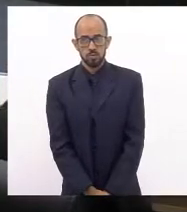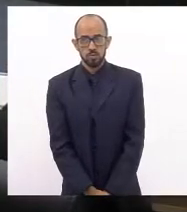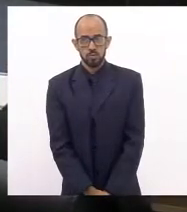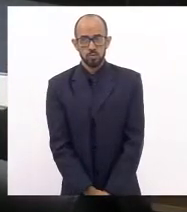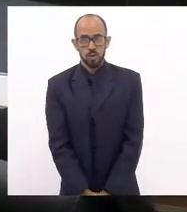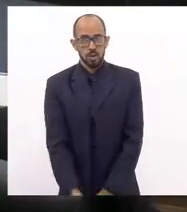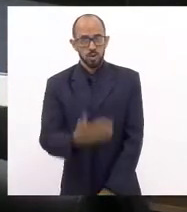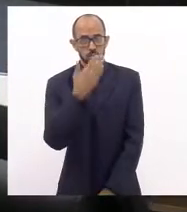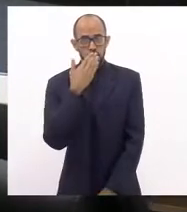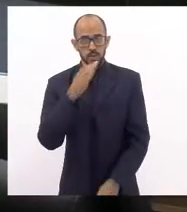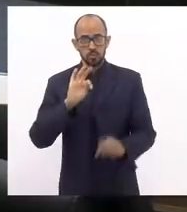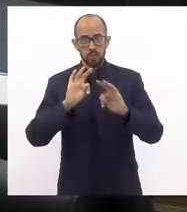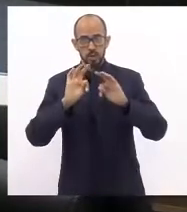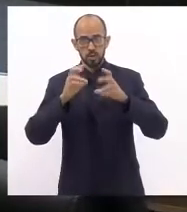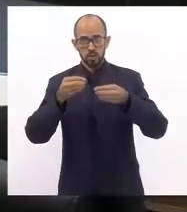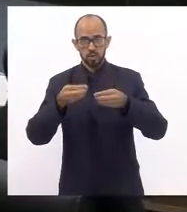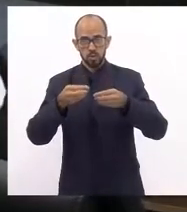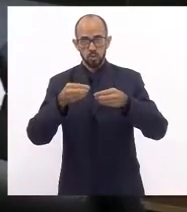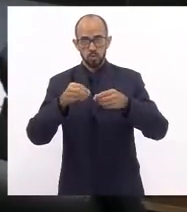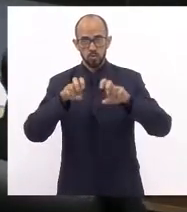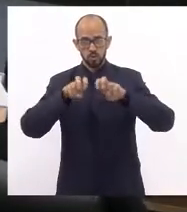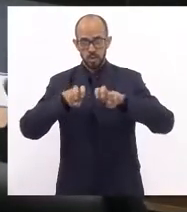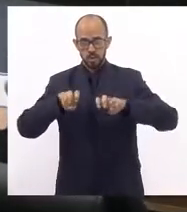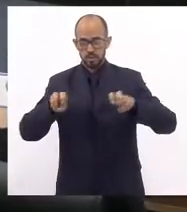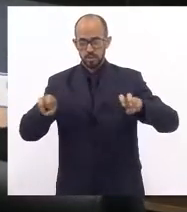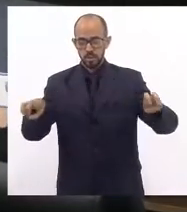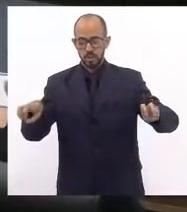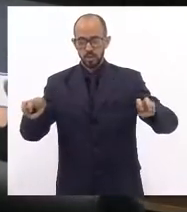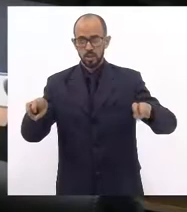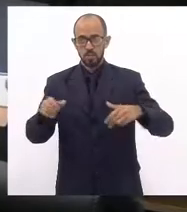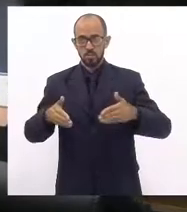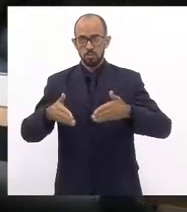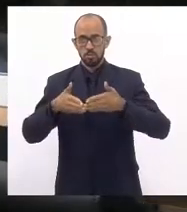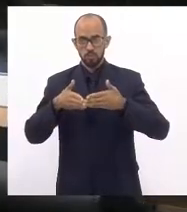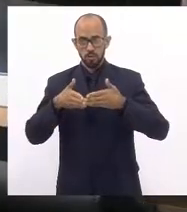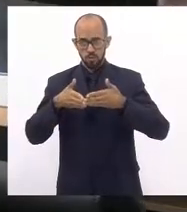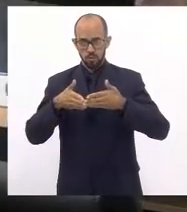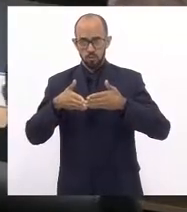Peço para que todos tomem seus assentos, por gentileza.